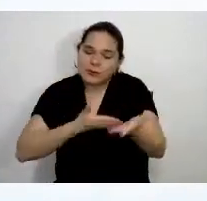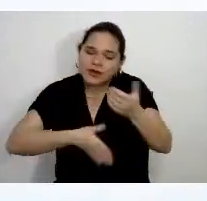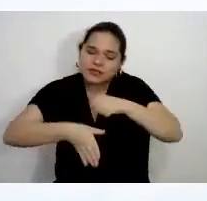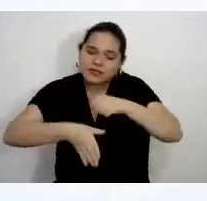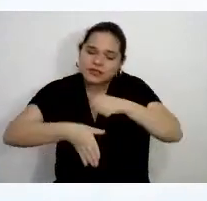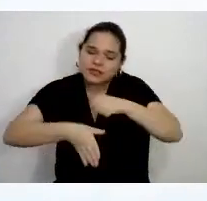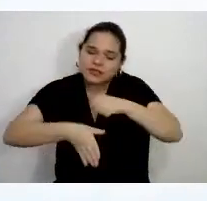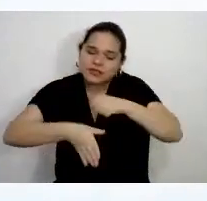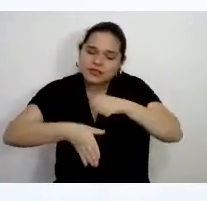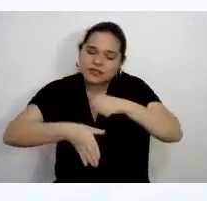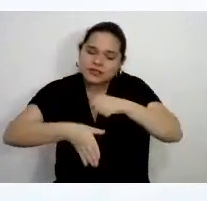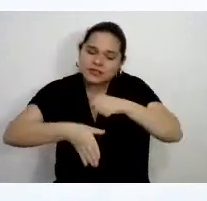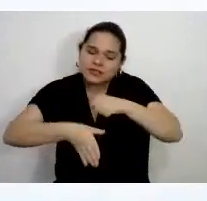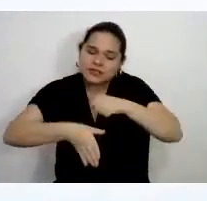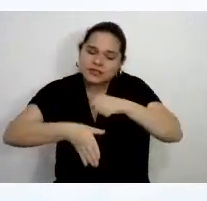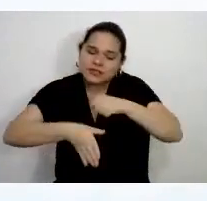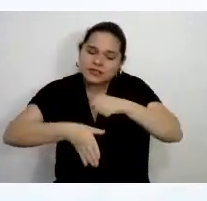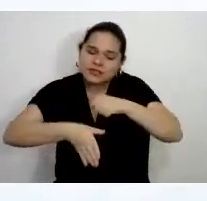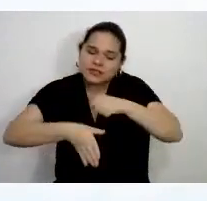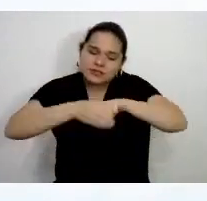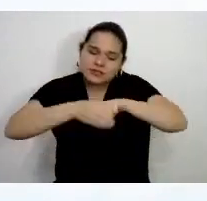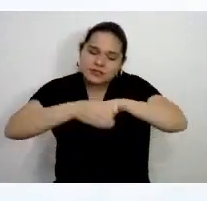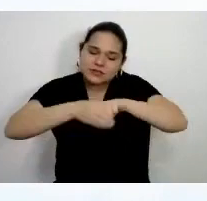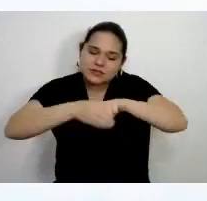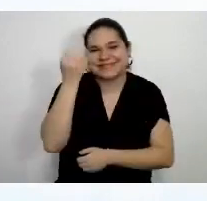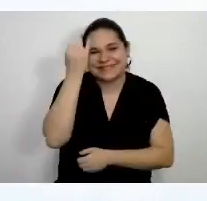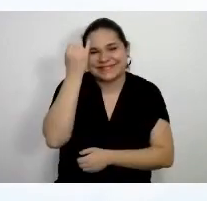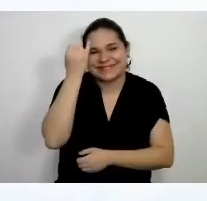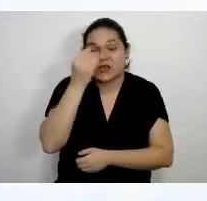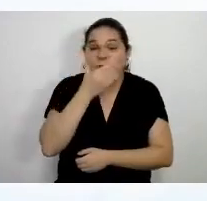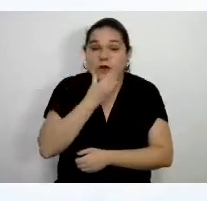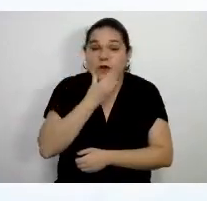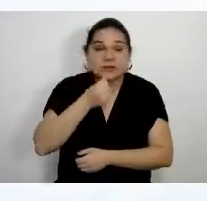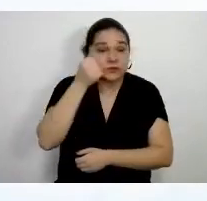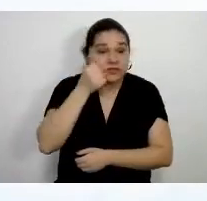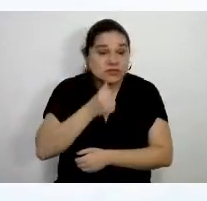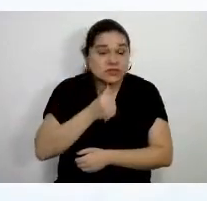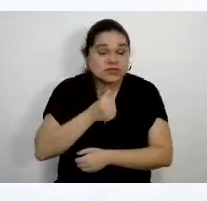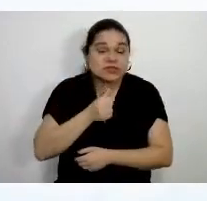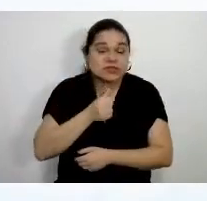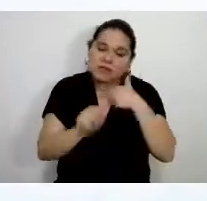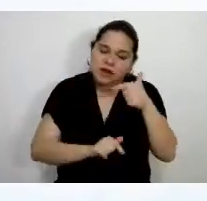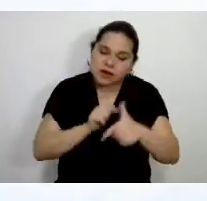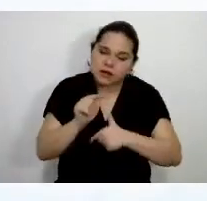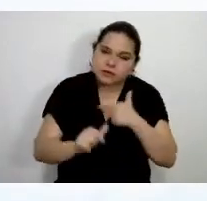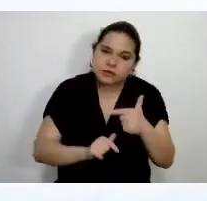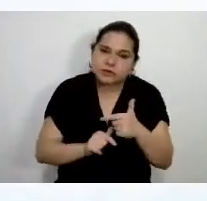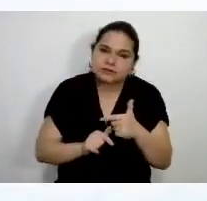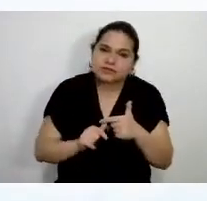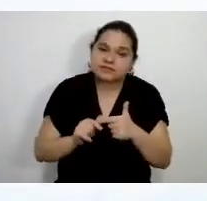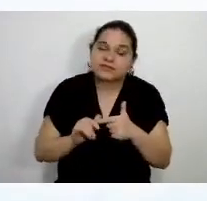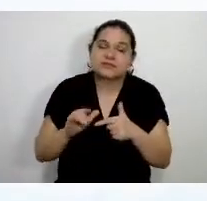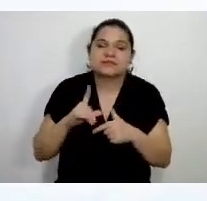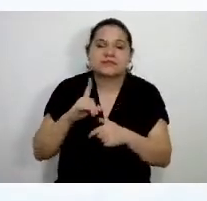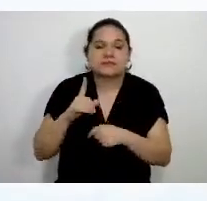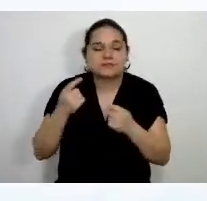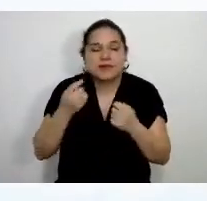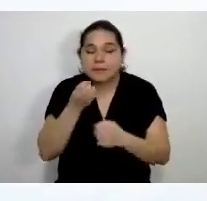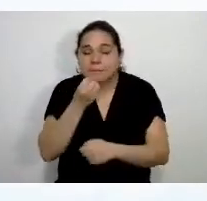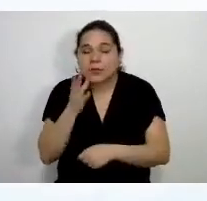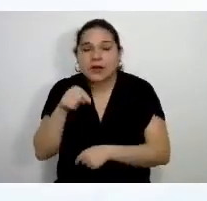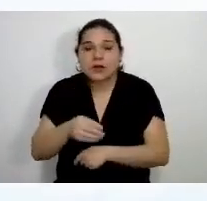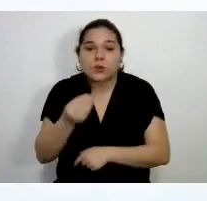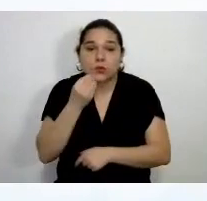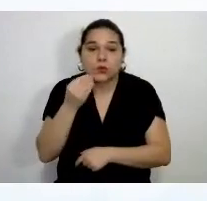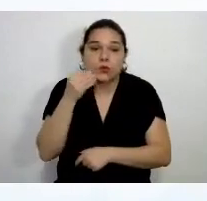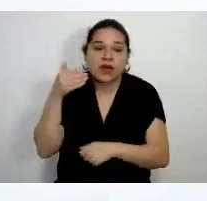muito importante. Os trabalhadores não têm uma facilidade de acesso, de ter uma conversa assim com um especialista. E o